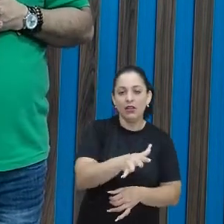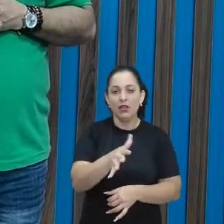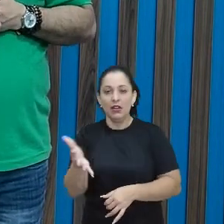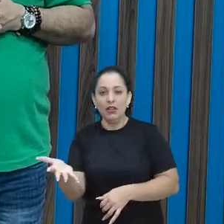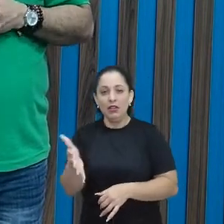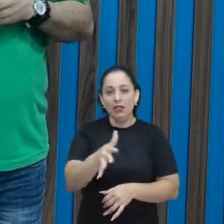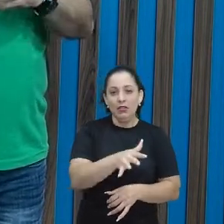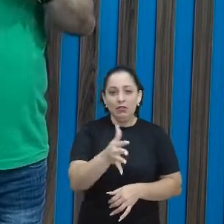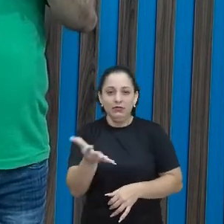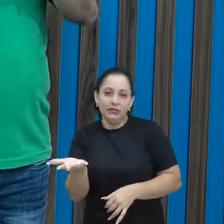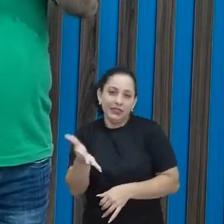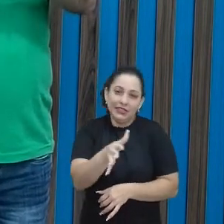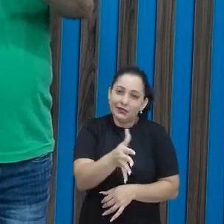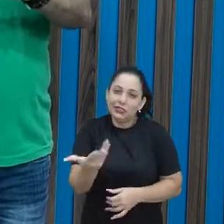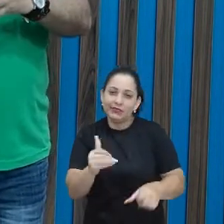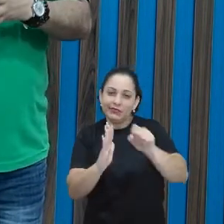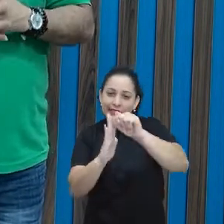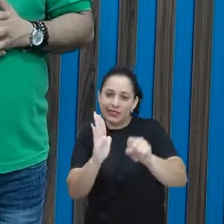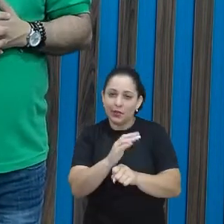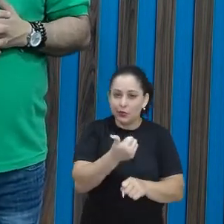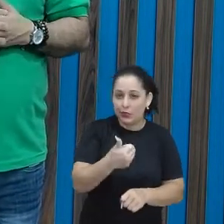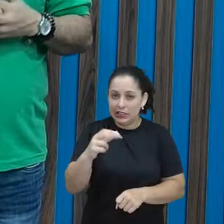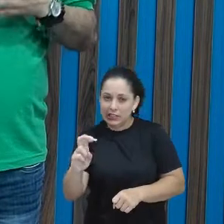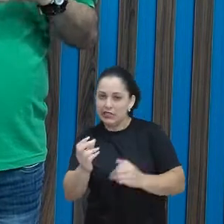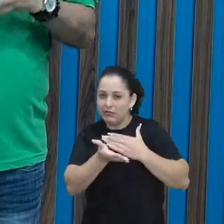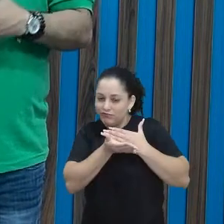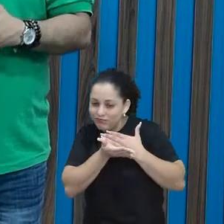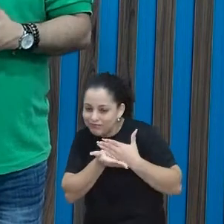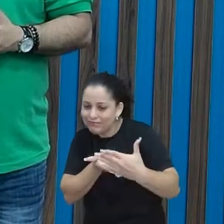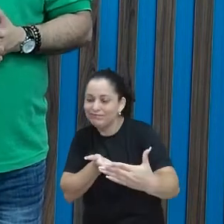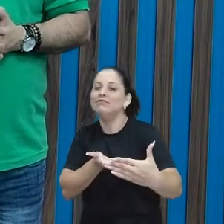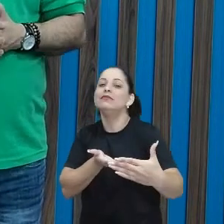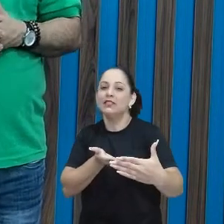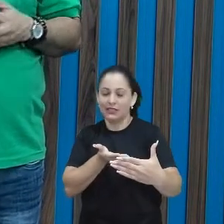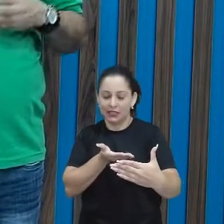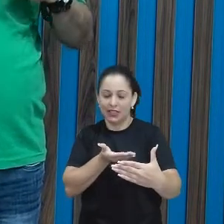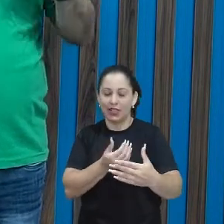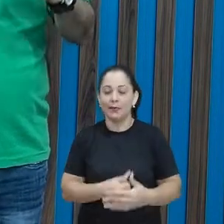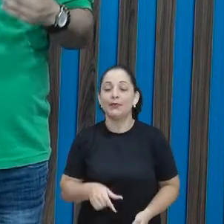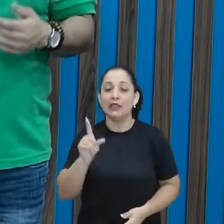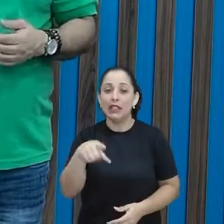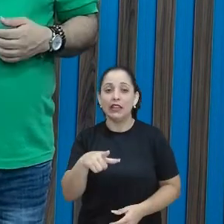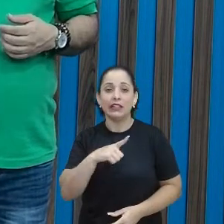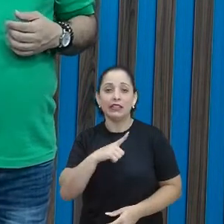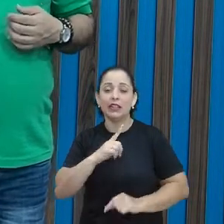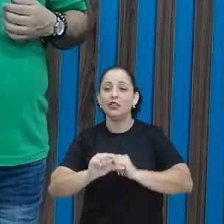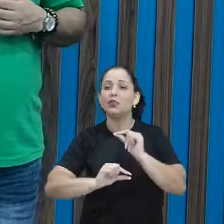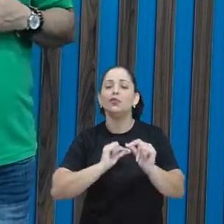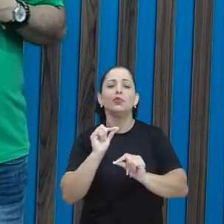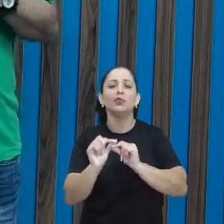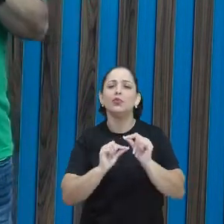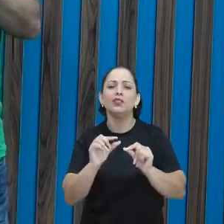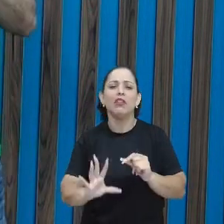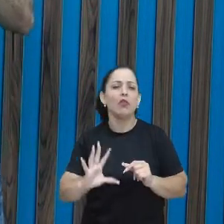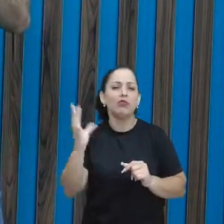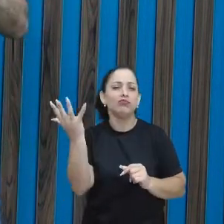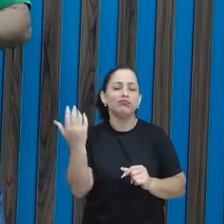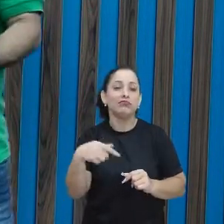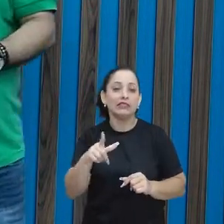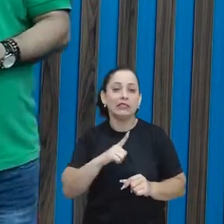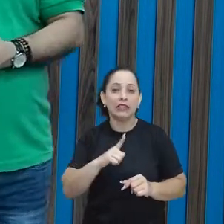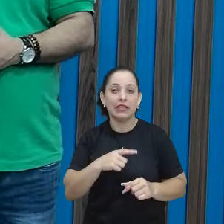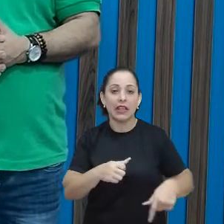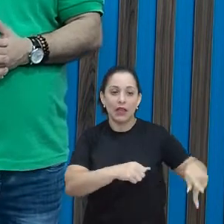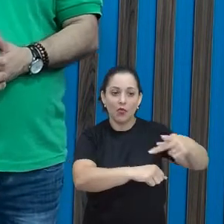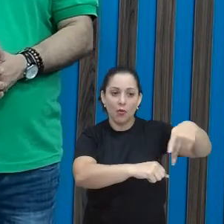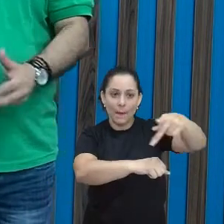XIV, na realidade século XV, né? A partir do século XV ali, a gente vai ter as